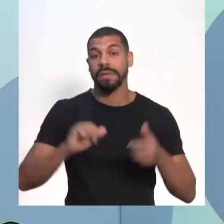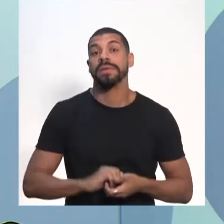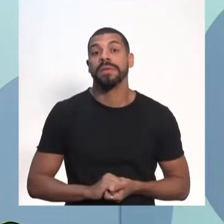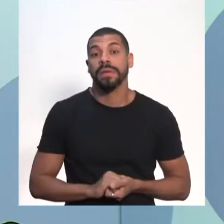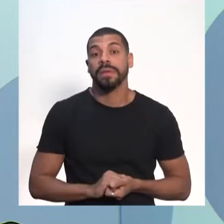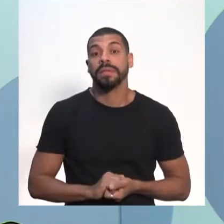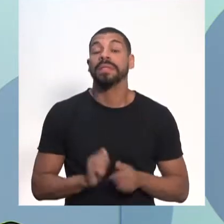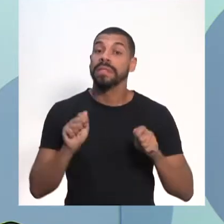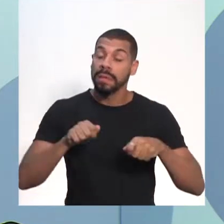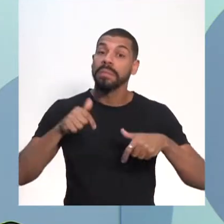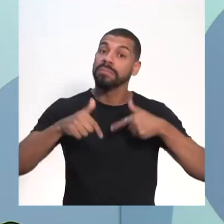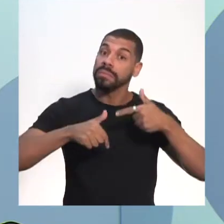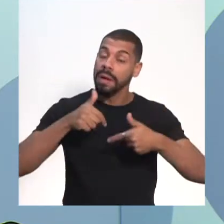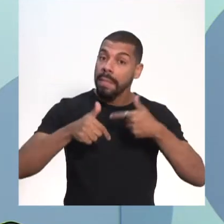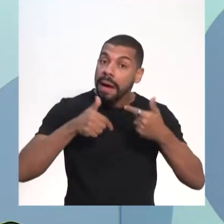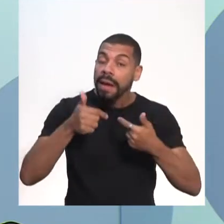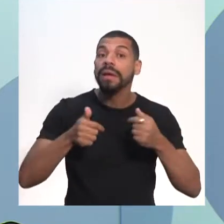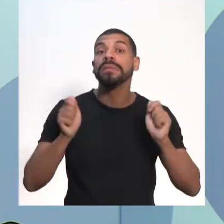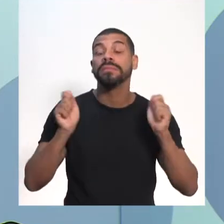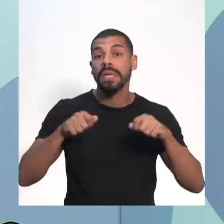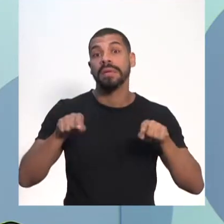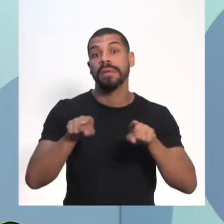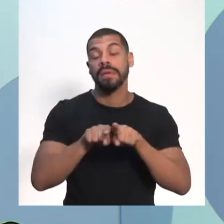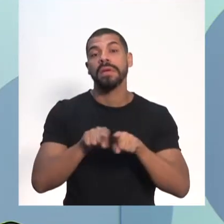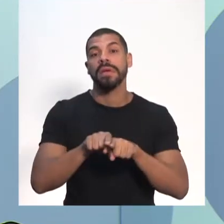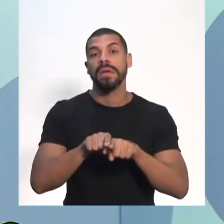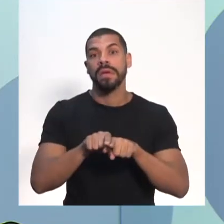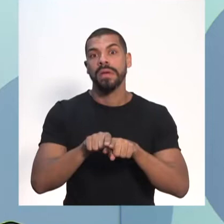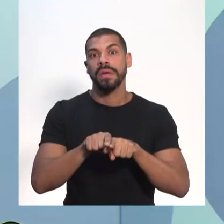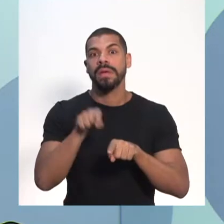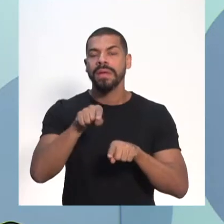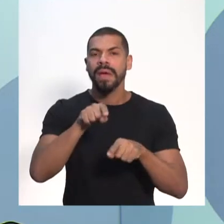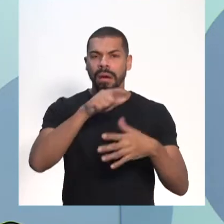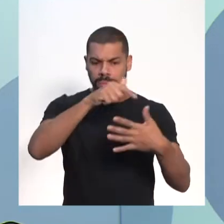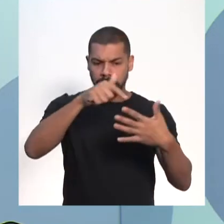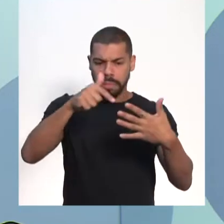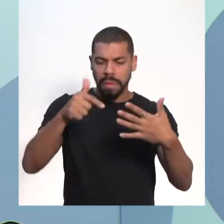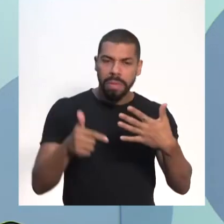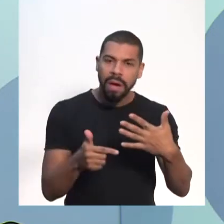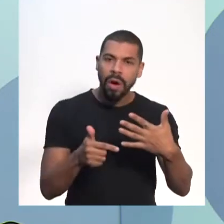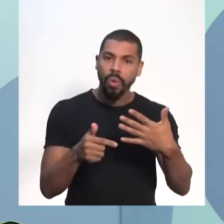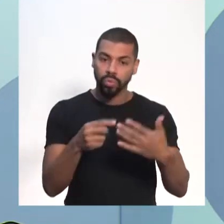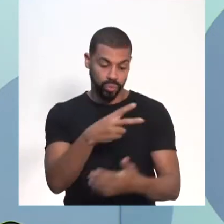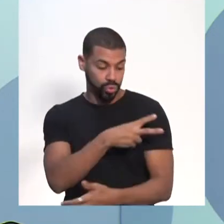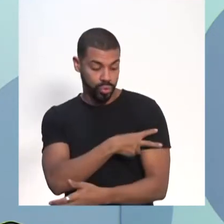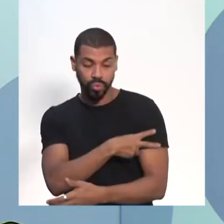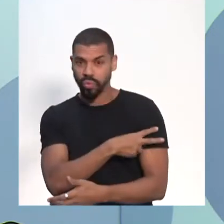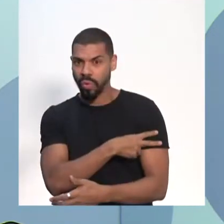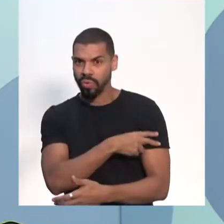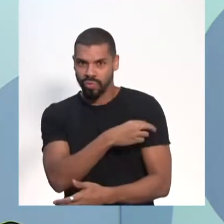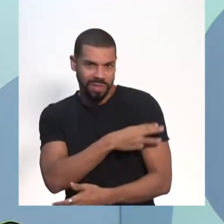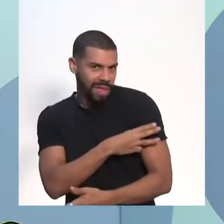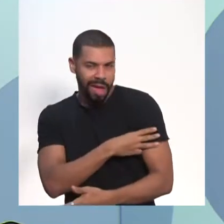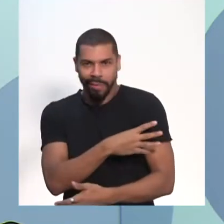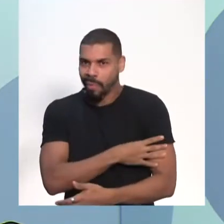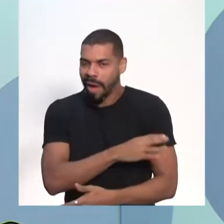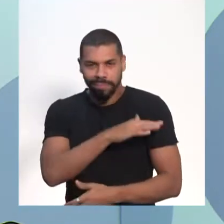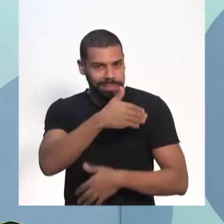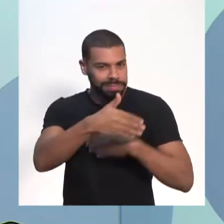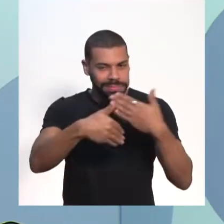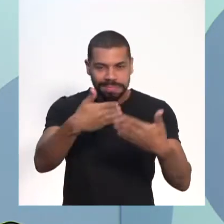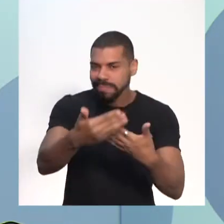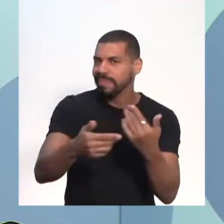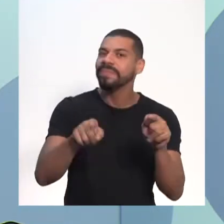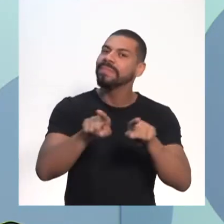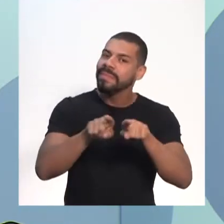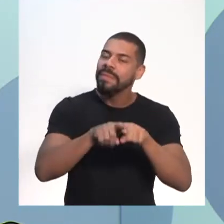de ser trabalhada e que também ela perpassa, além de o segundo ano, os outros anos e outros